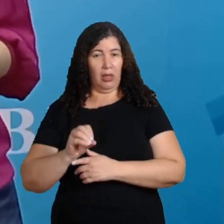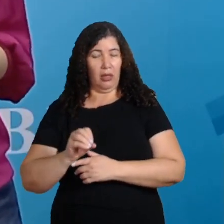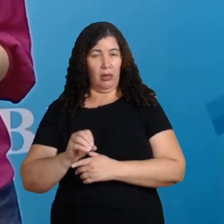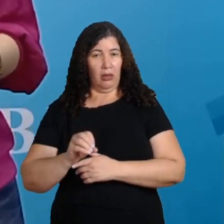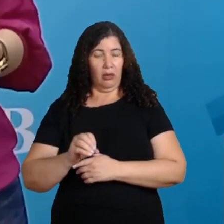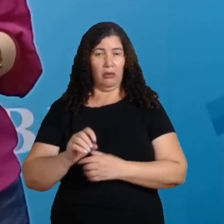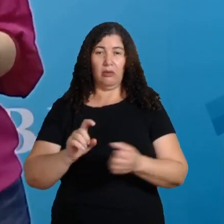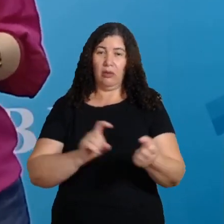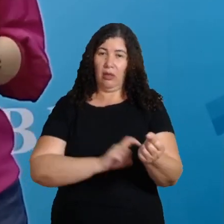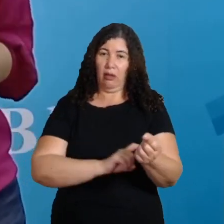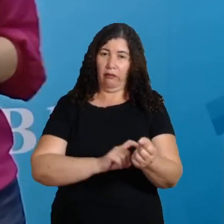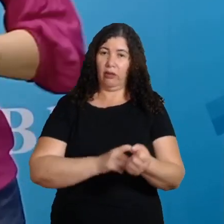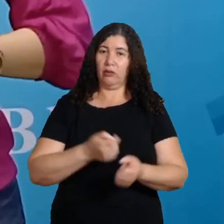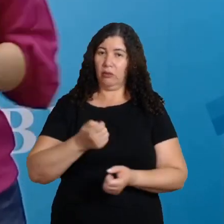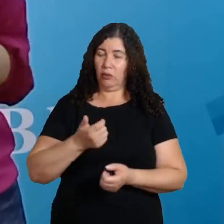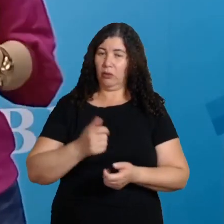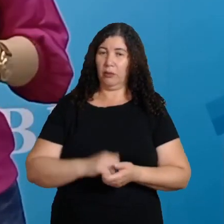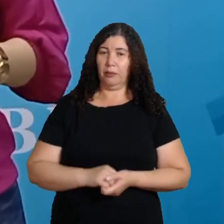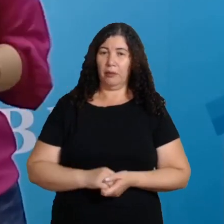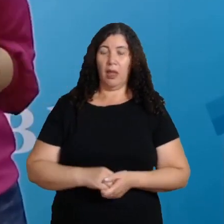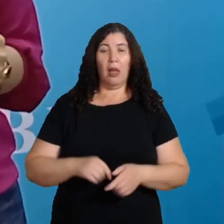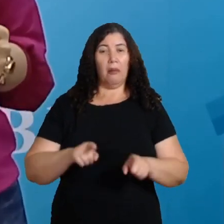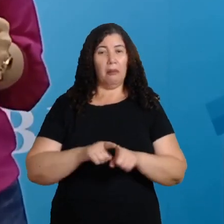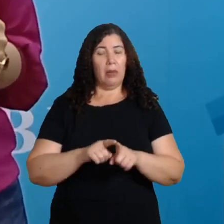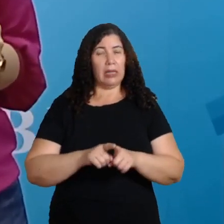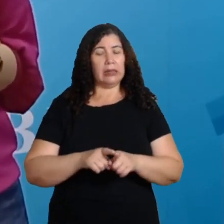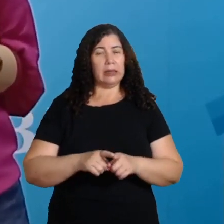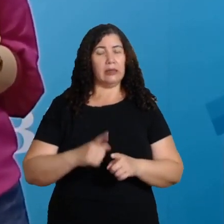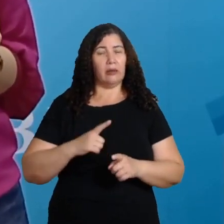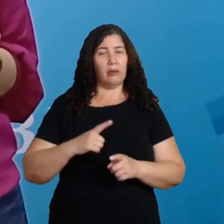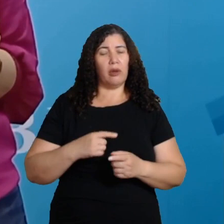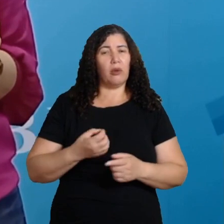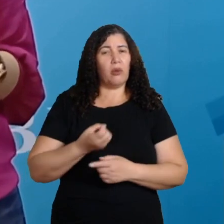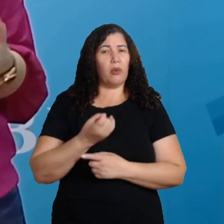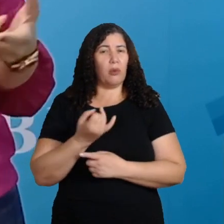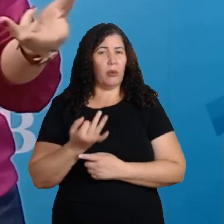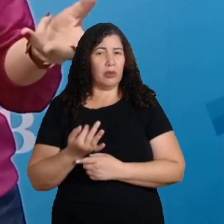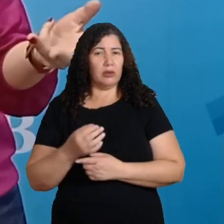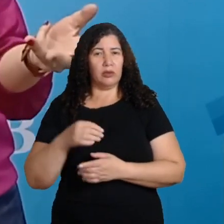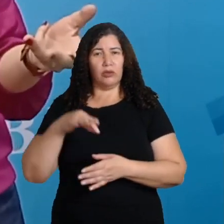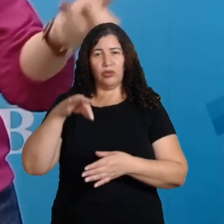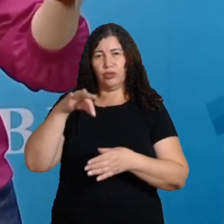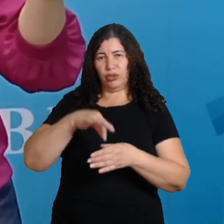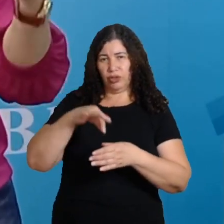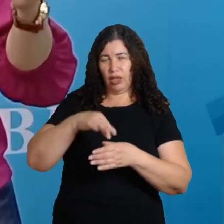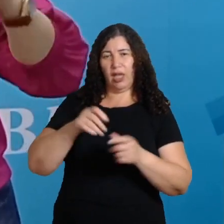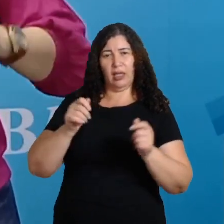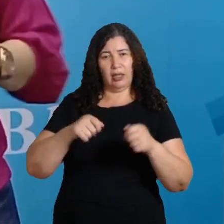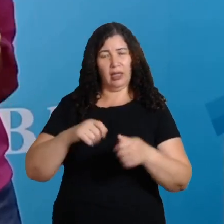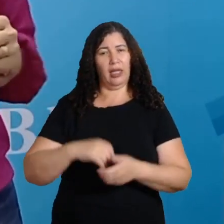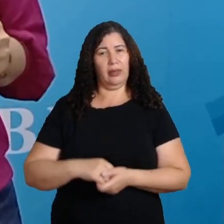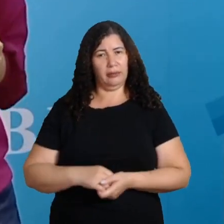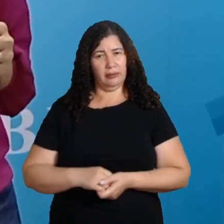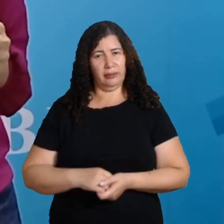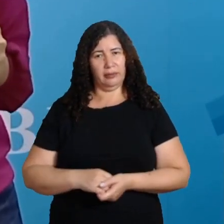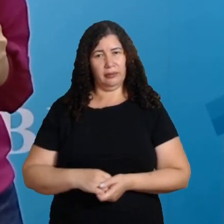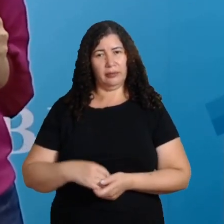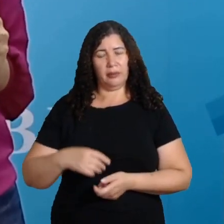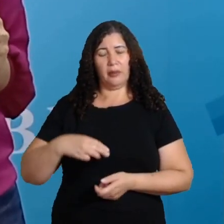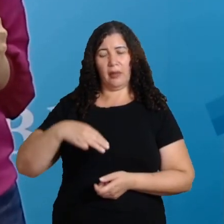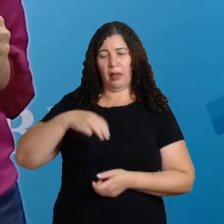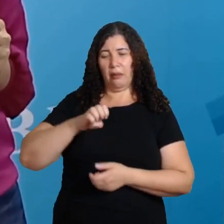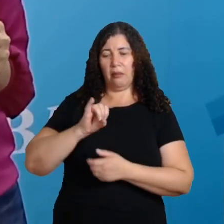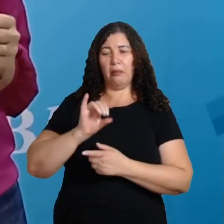menos, estou um pouco. Agora, nós podemos medir quantidade de chá? Claro que sim. Por isso,